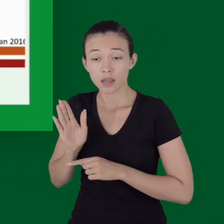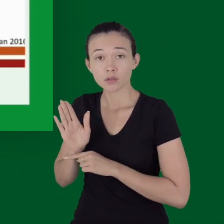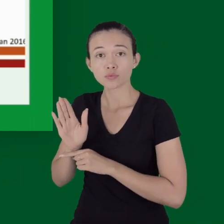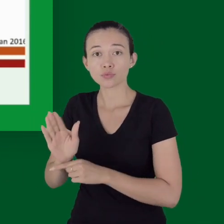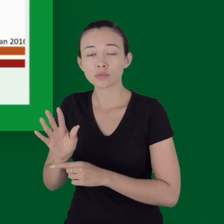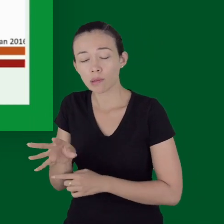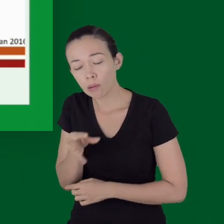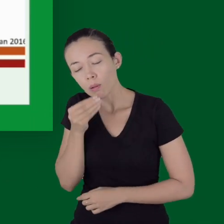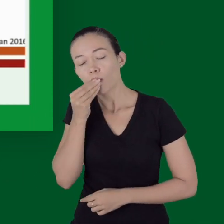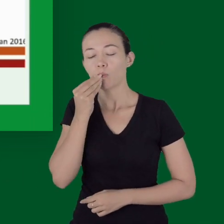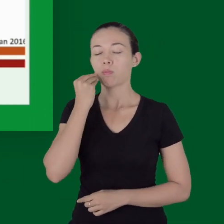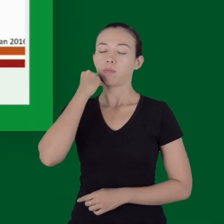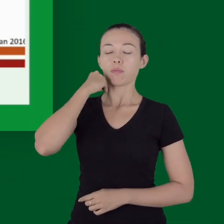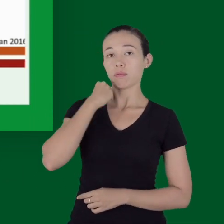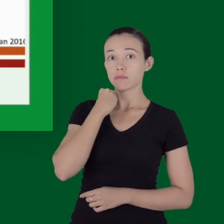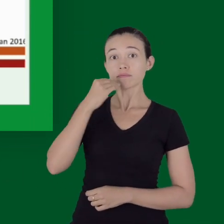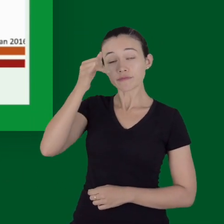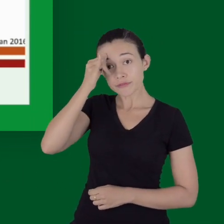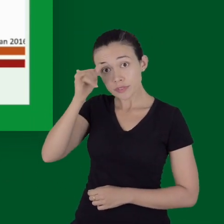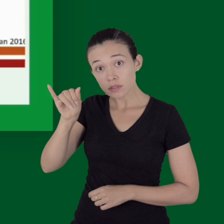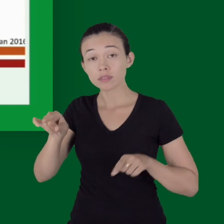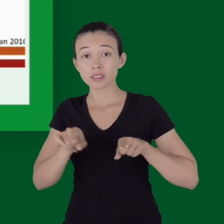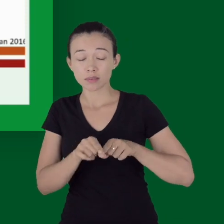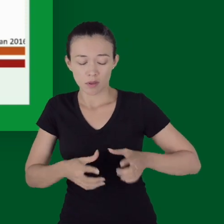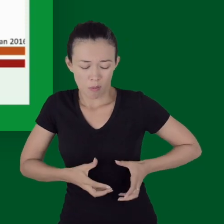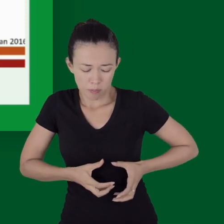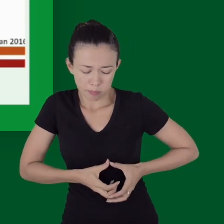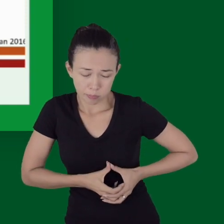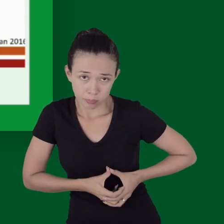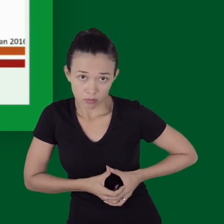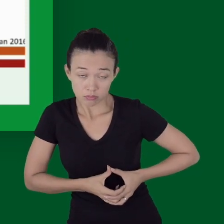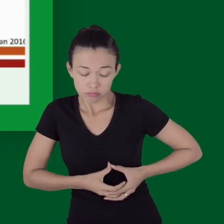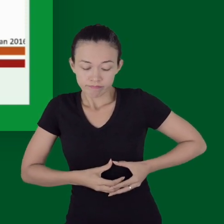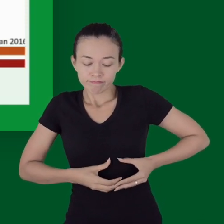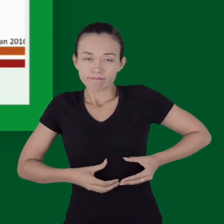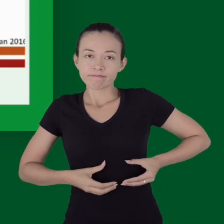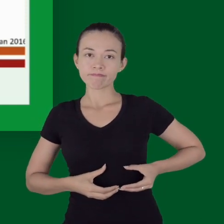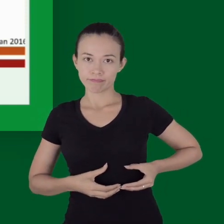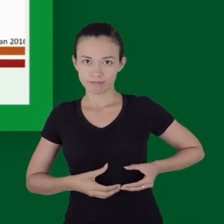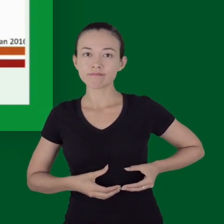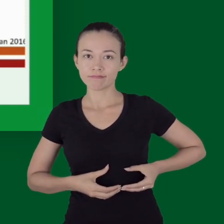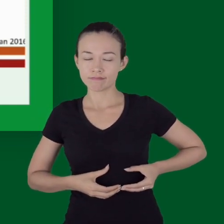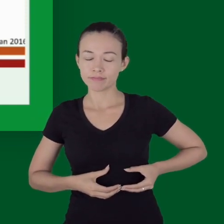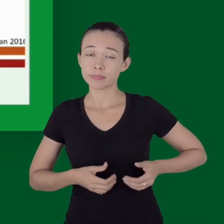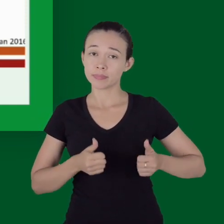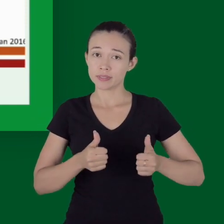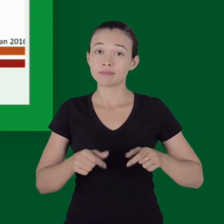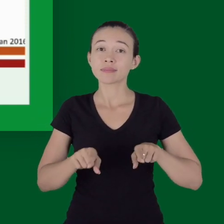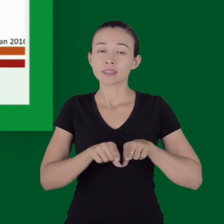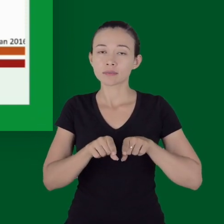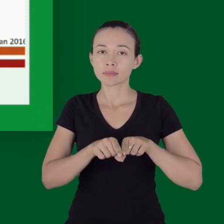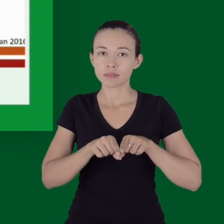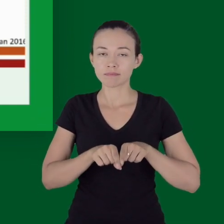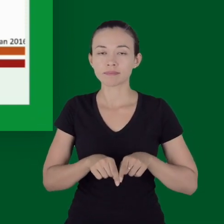vai evitar broncoaspiração e vai descomprimir o estômago, além de vai